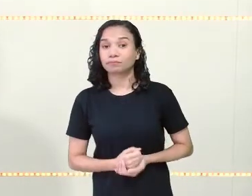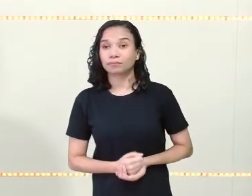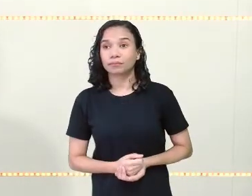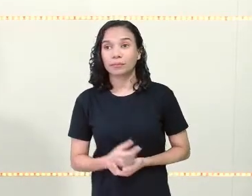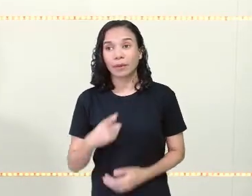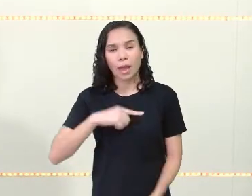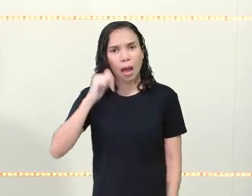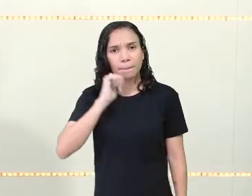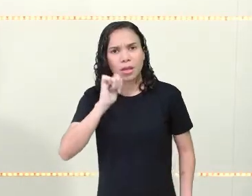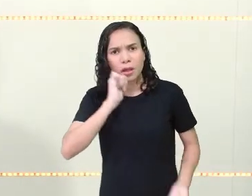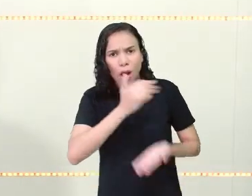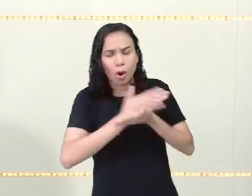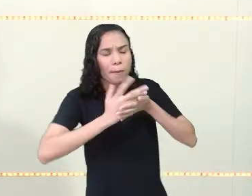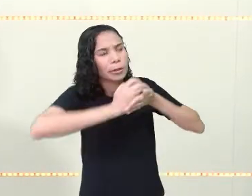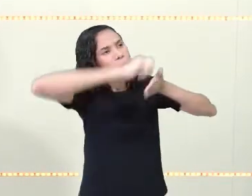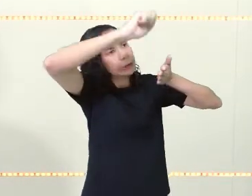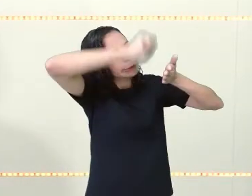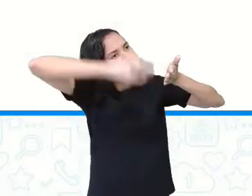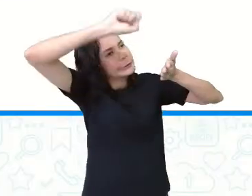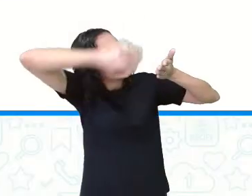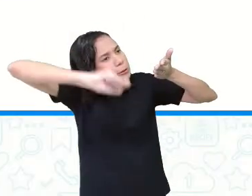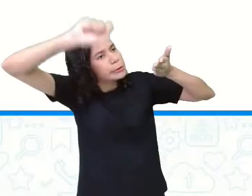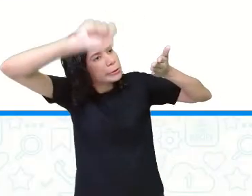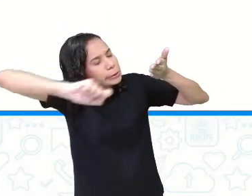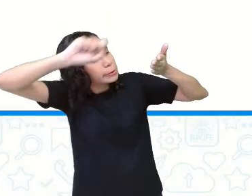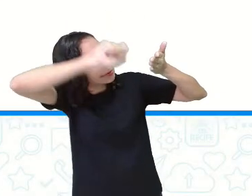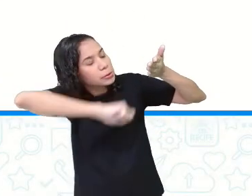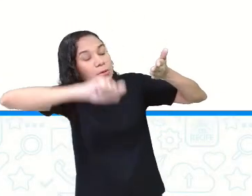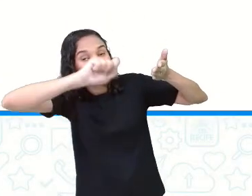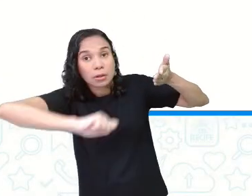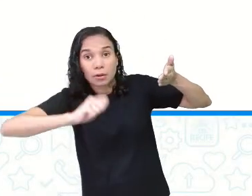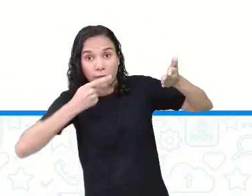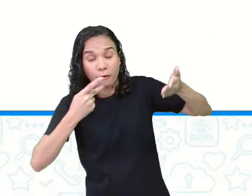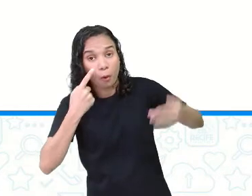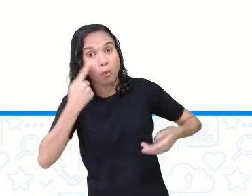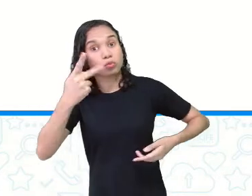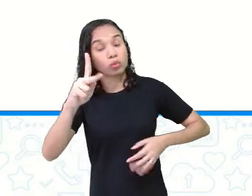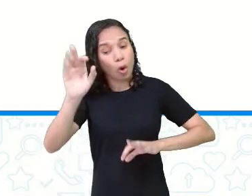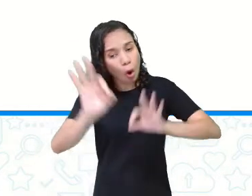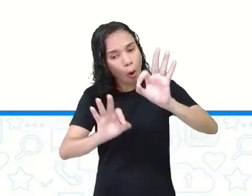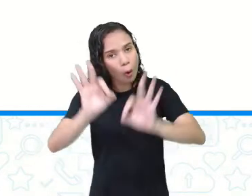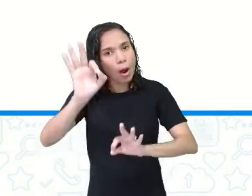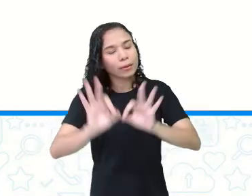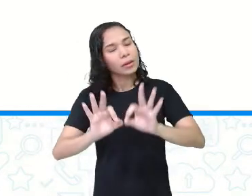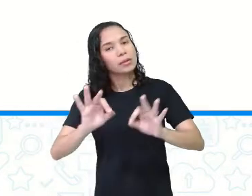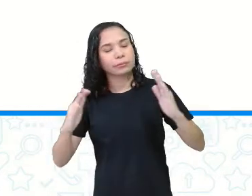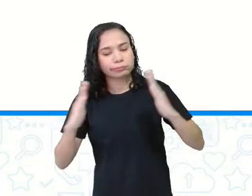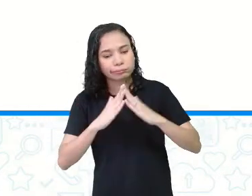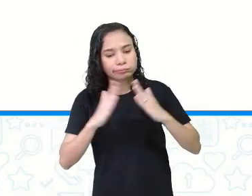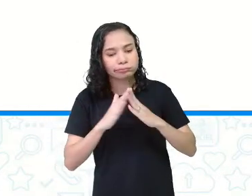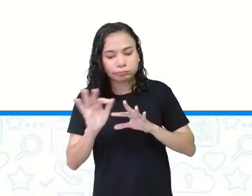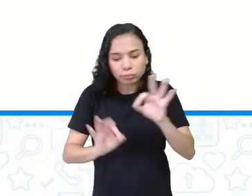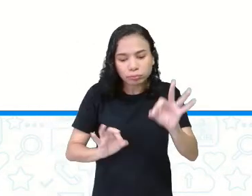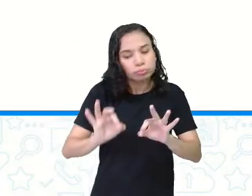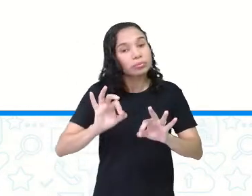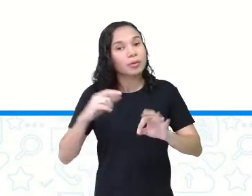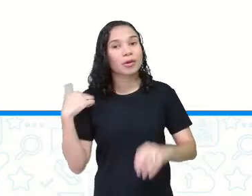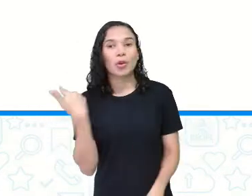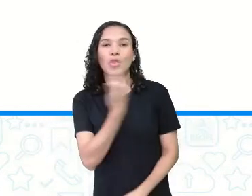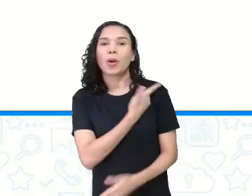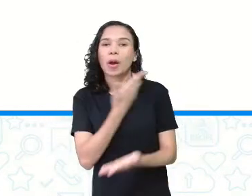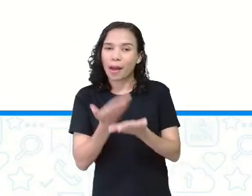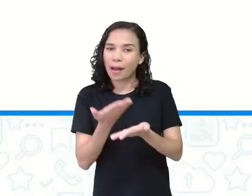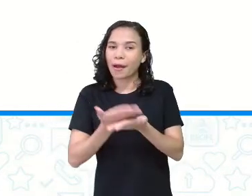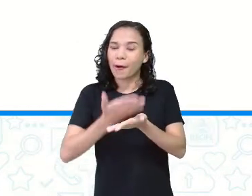A menininha já começou ali escrevendo, né, mandando você se organizar, separar um cantinho aí bem sossegado, porque a nossa aula